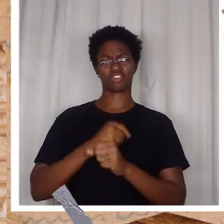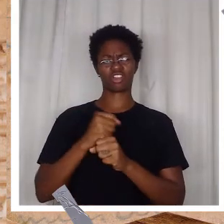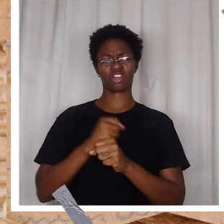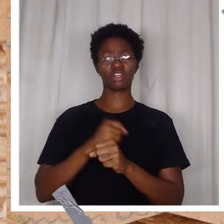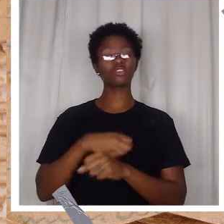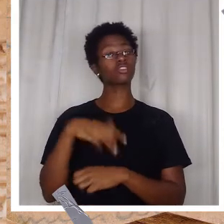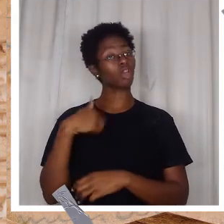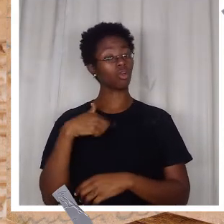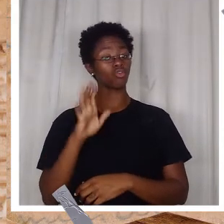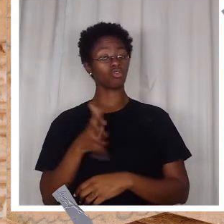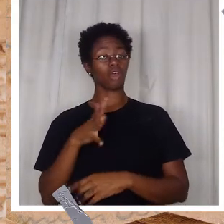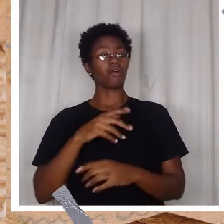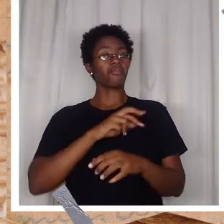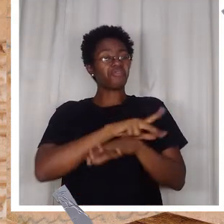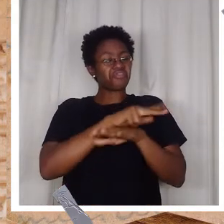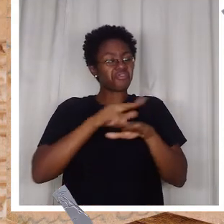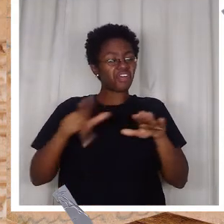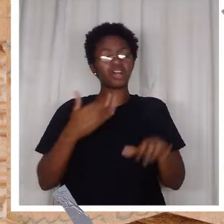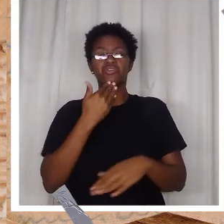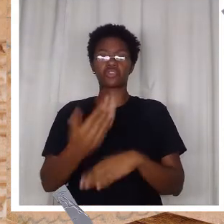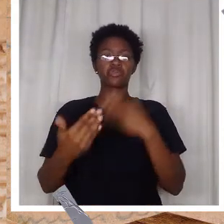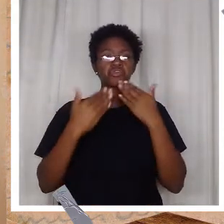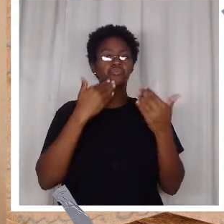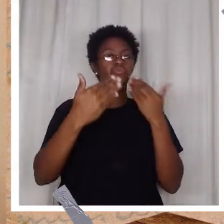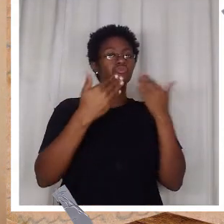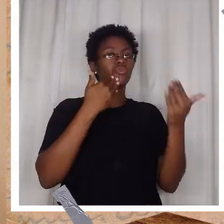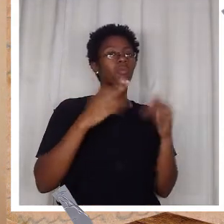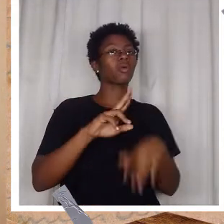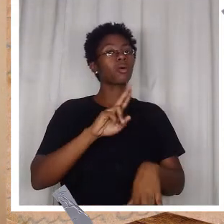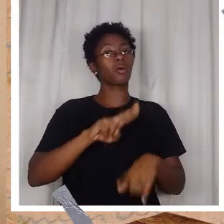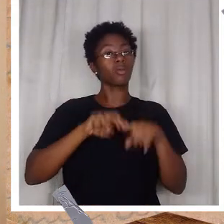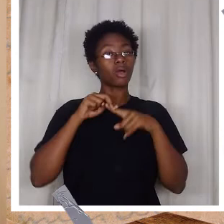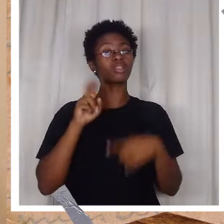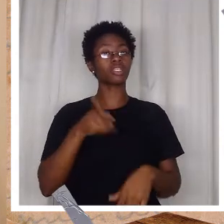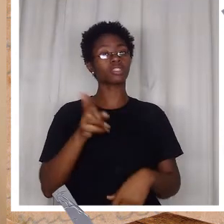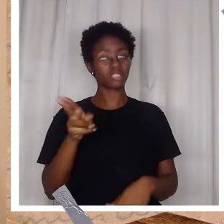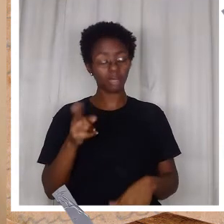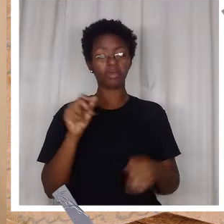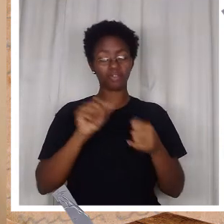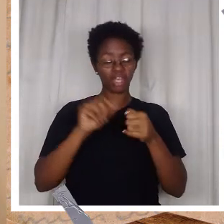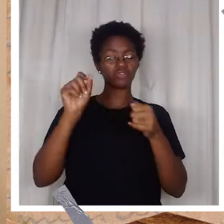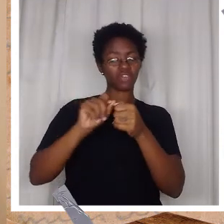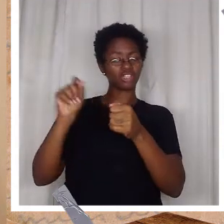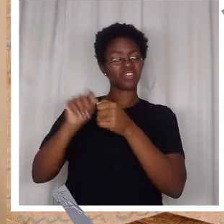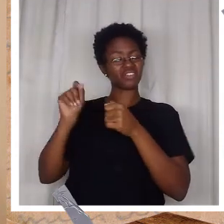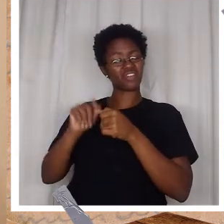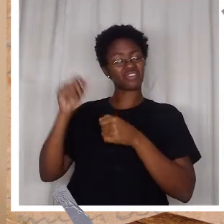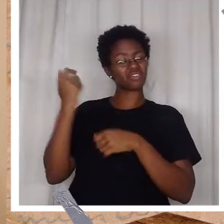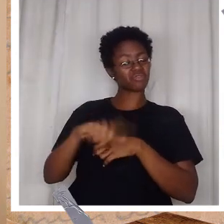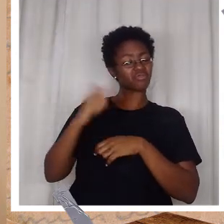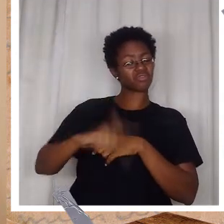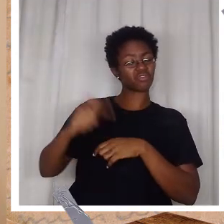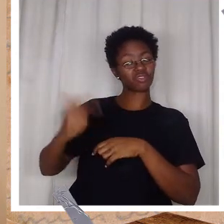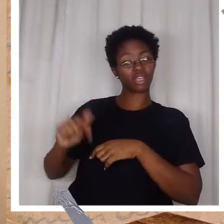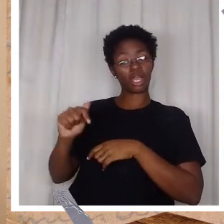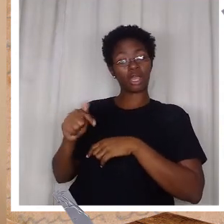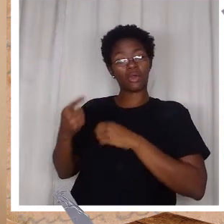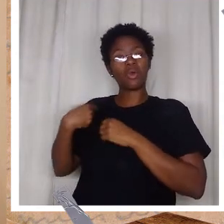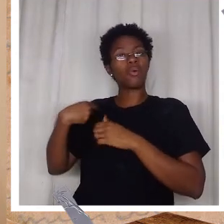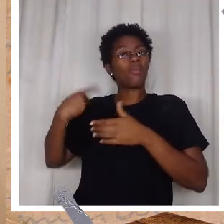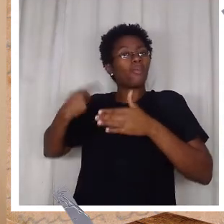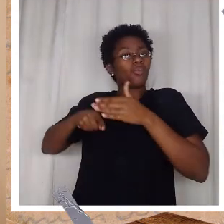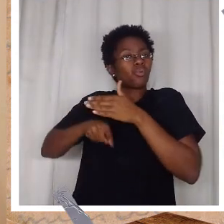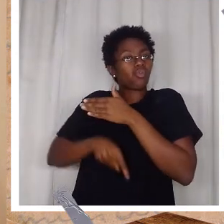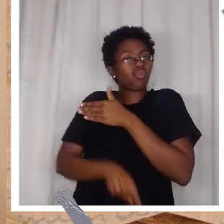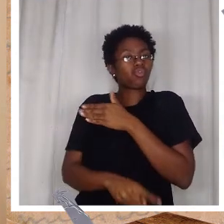versões, porque a cada vez que eu faço uma temporada, eu vou redescobrindo a densidade dessa mulher. Ela